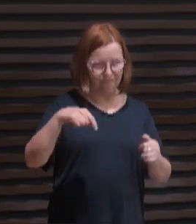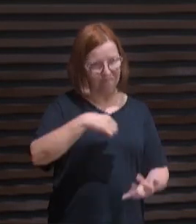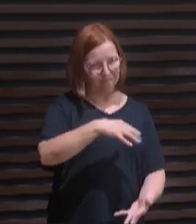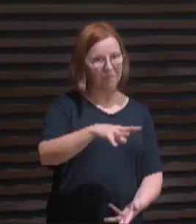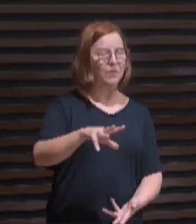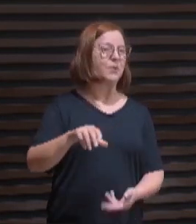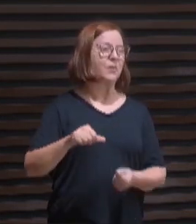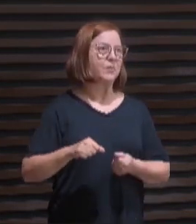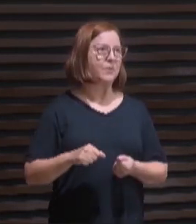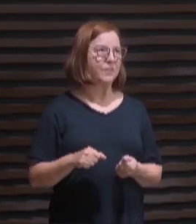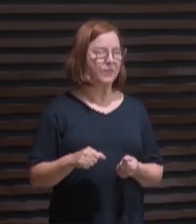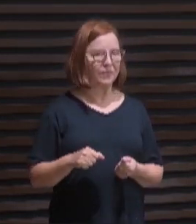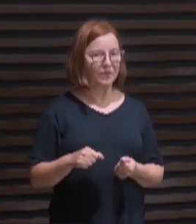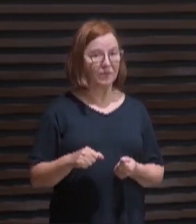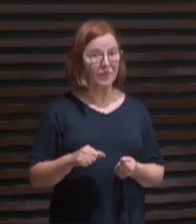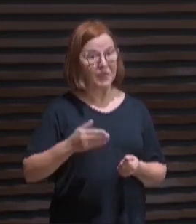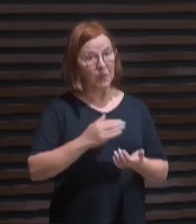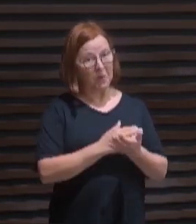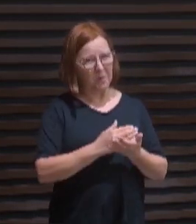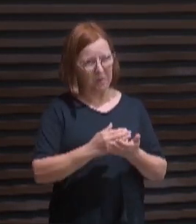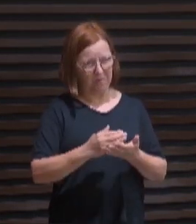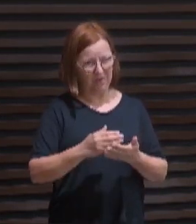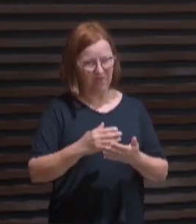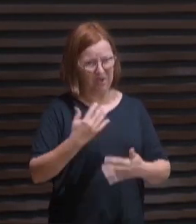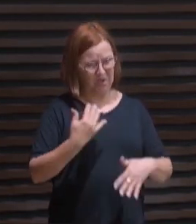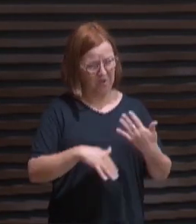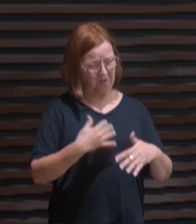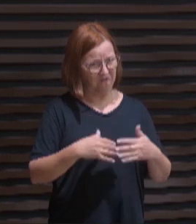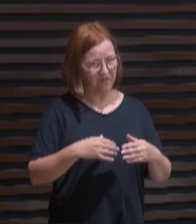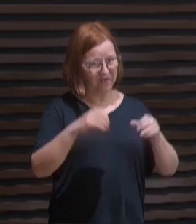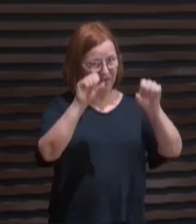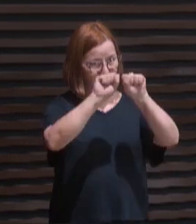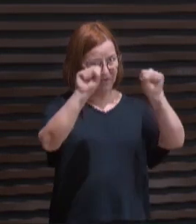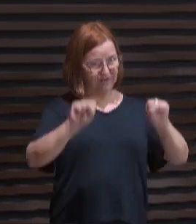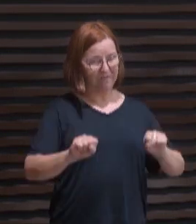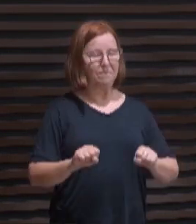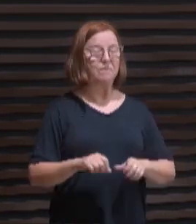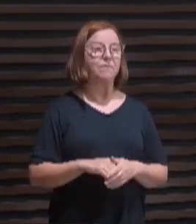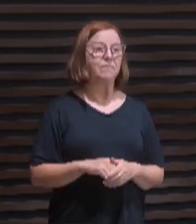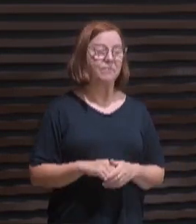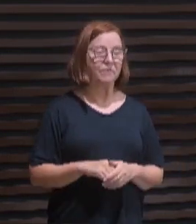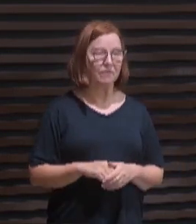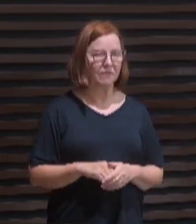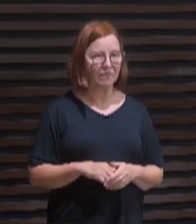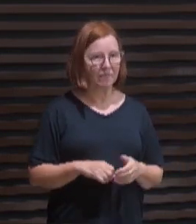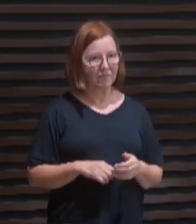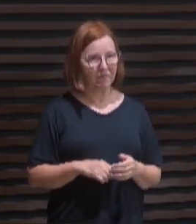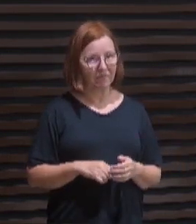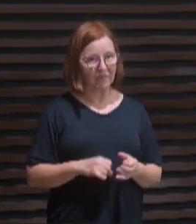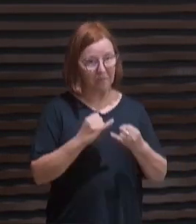uma certa desordem no sistema, que me parece que ali, quando